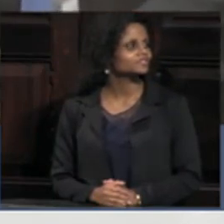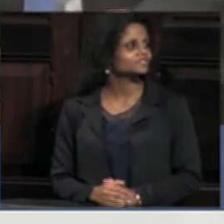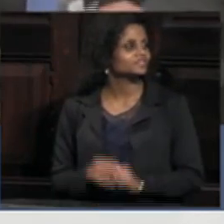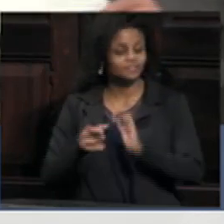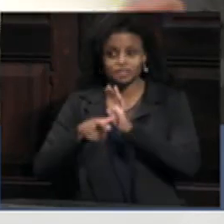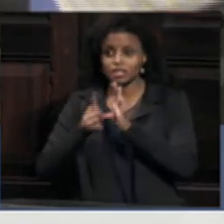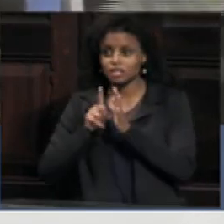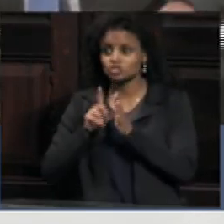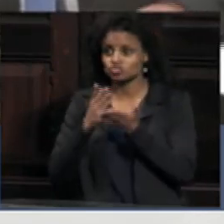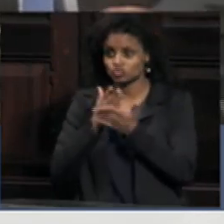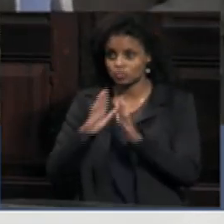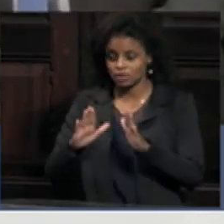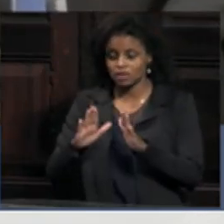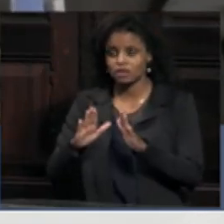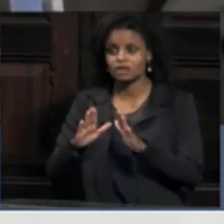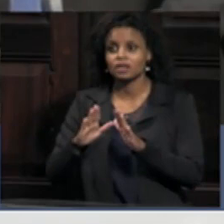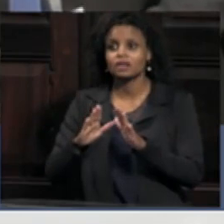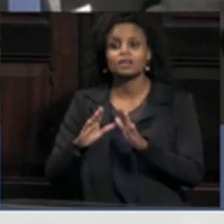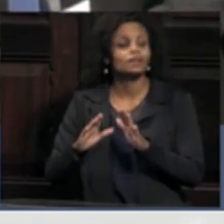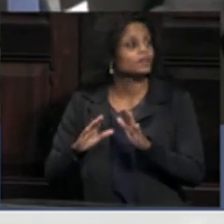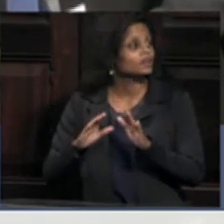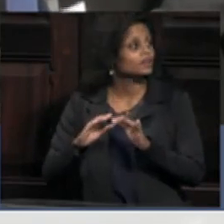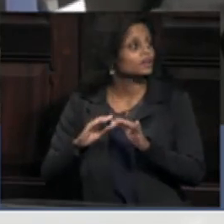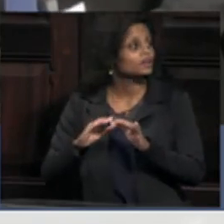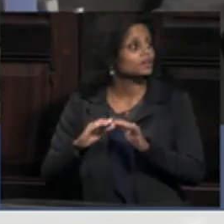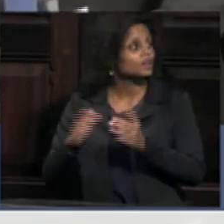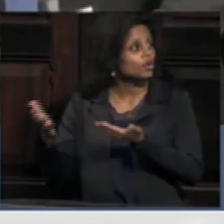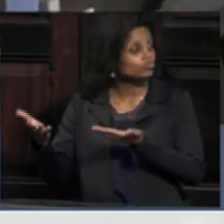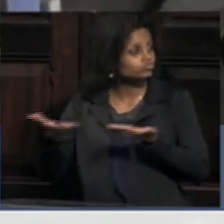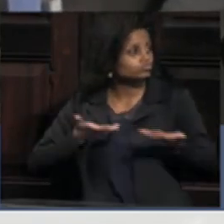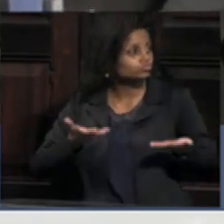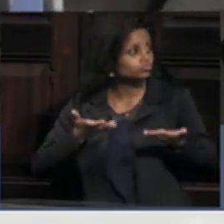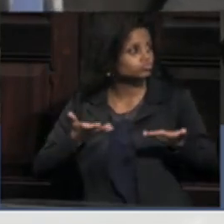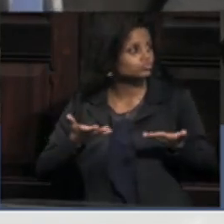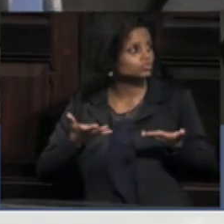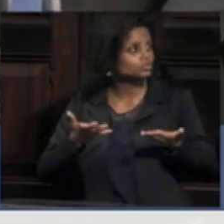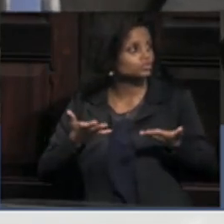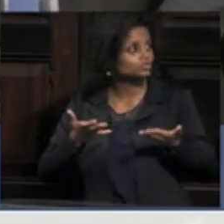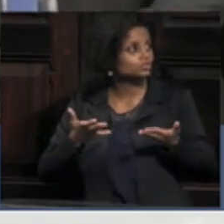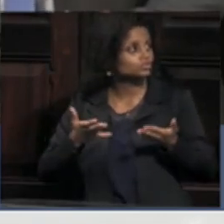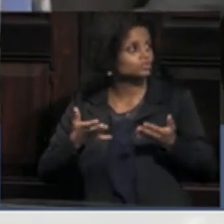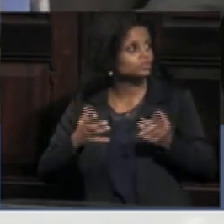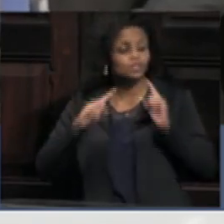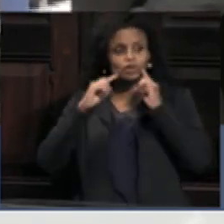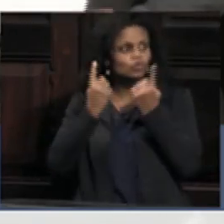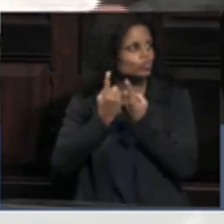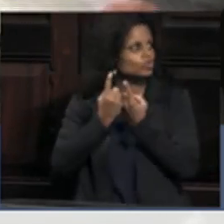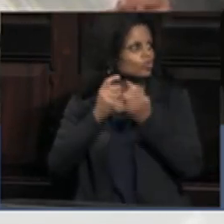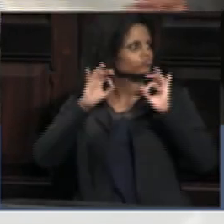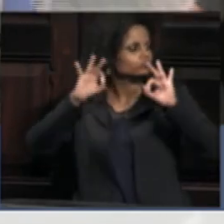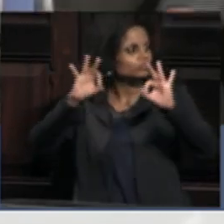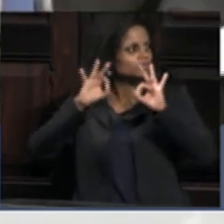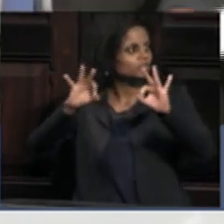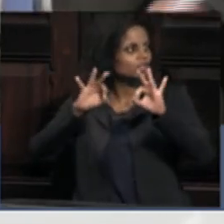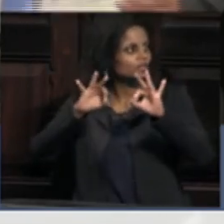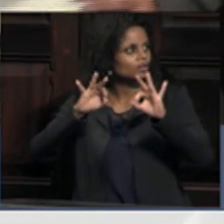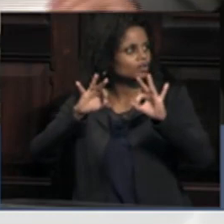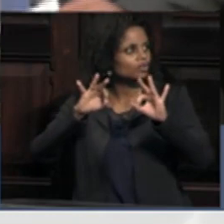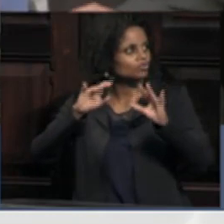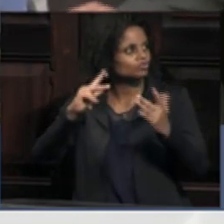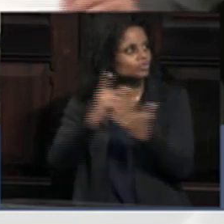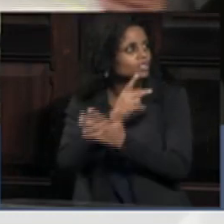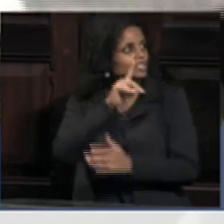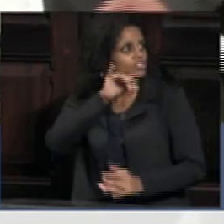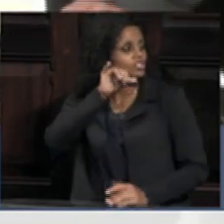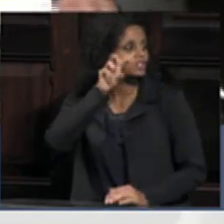Antes de encerrar a presente sessão, a presidência convoca para a sessão extraordinária do dia, se acontecerá no